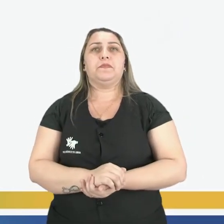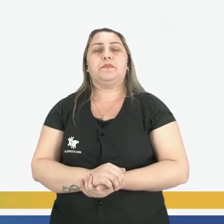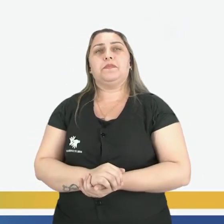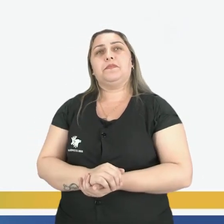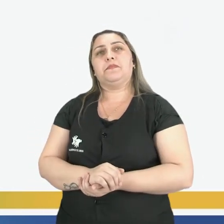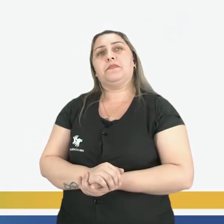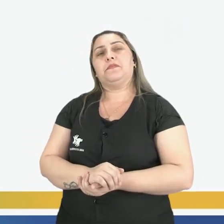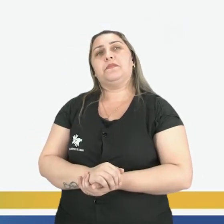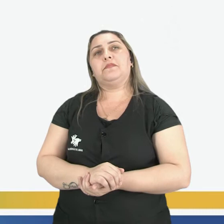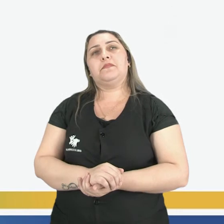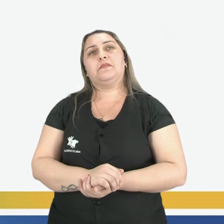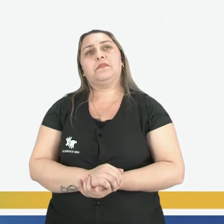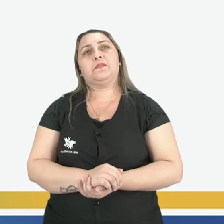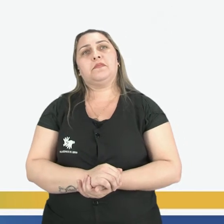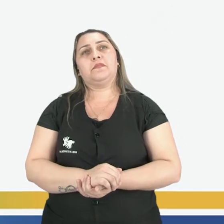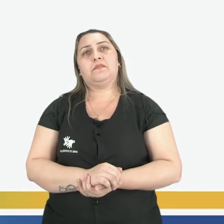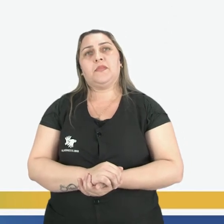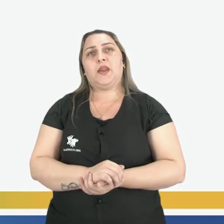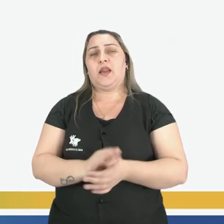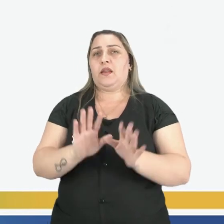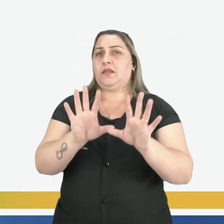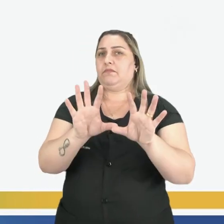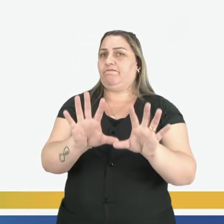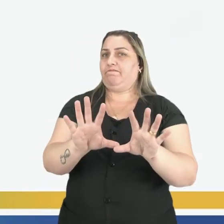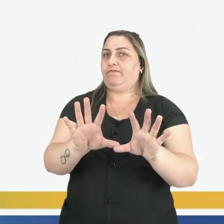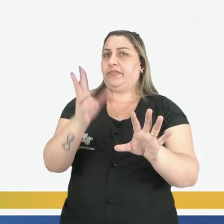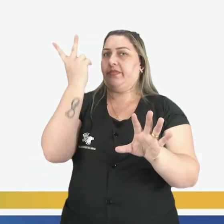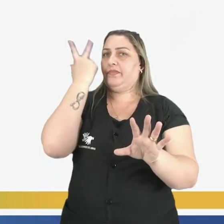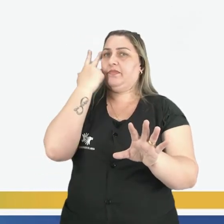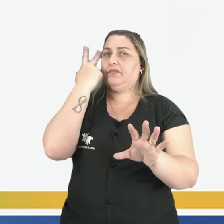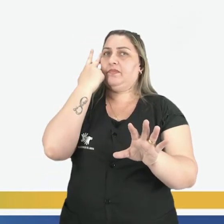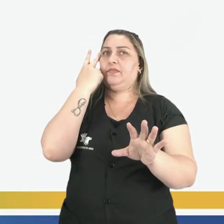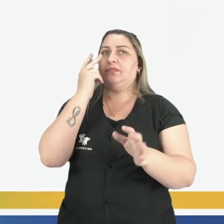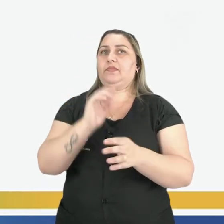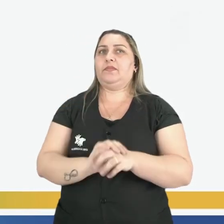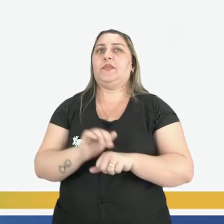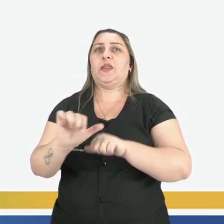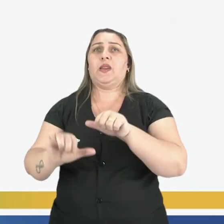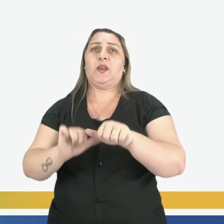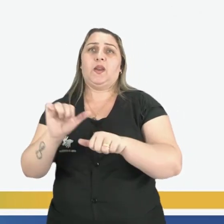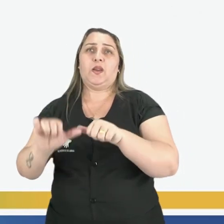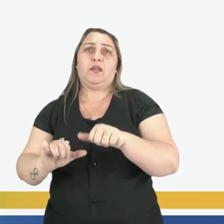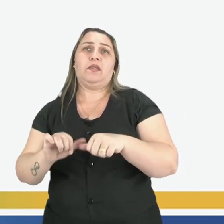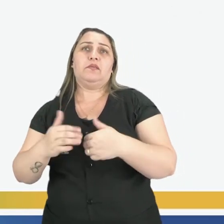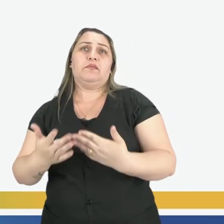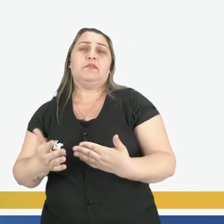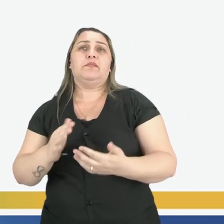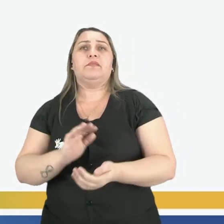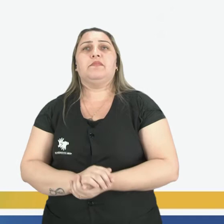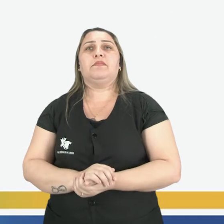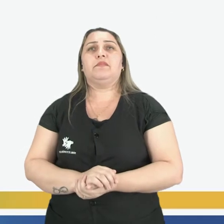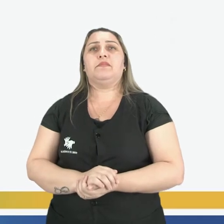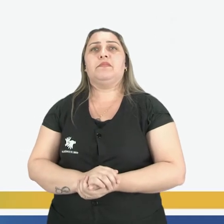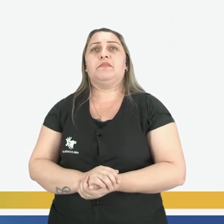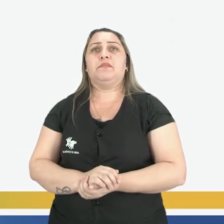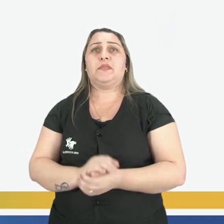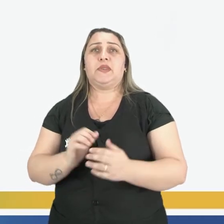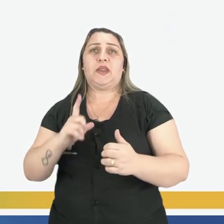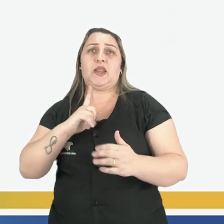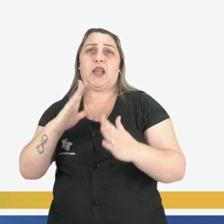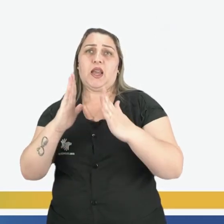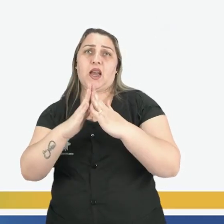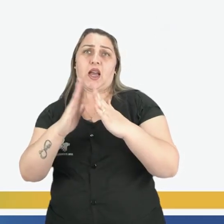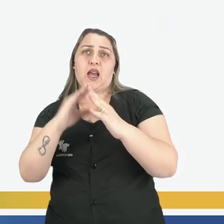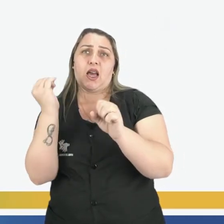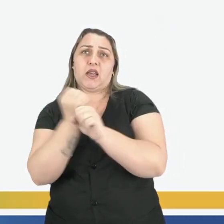essa paisagem, ela está totalmente intacta, natural. E agora? Agora já tem ali